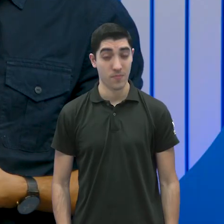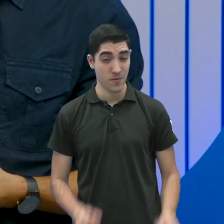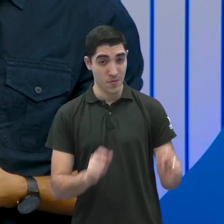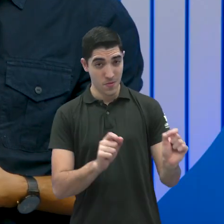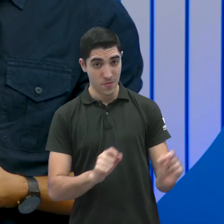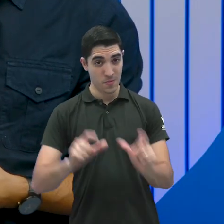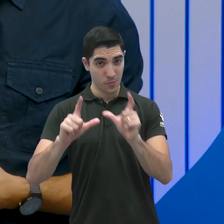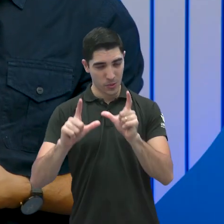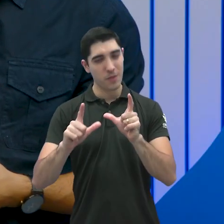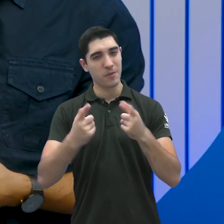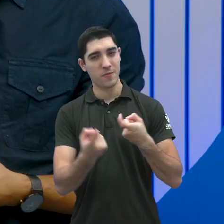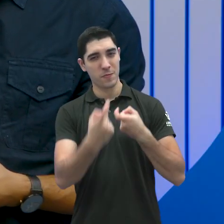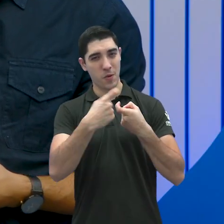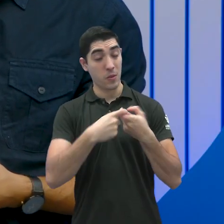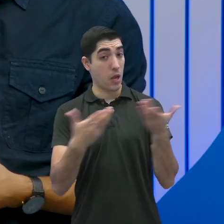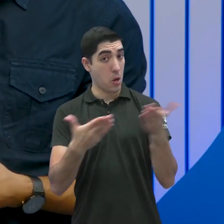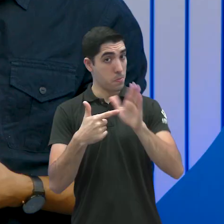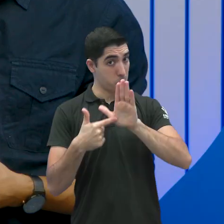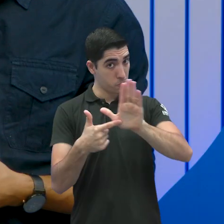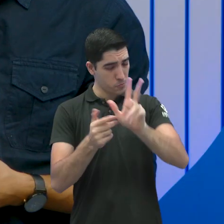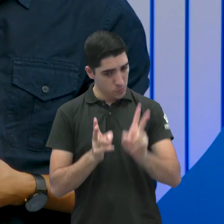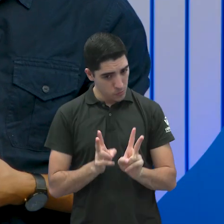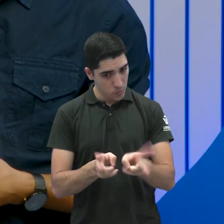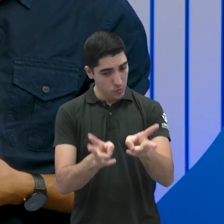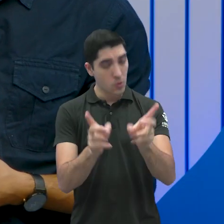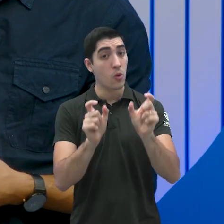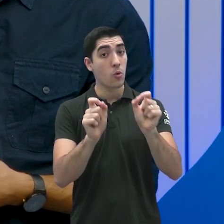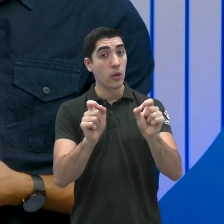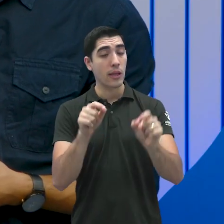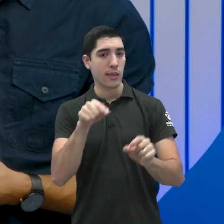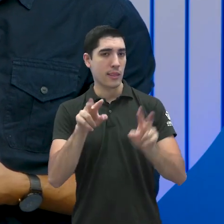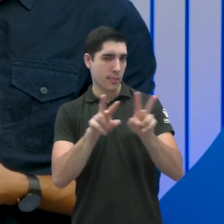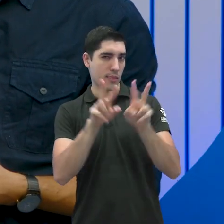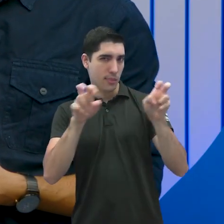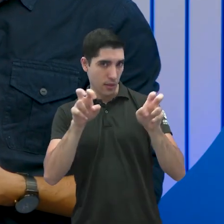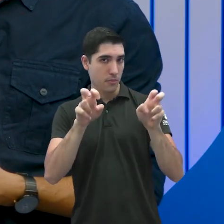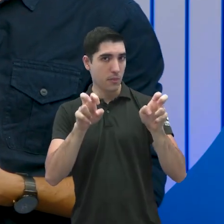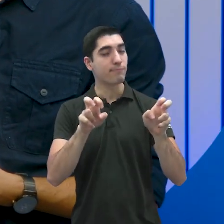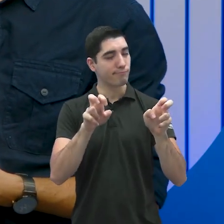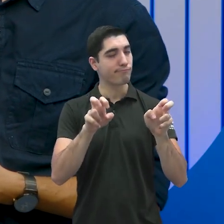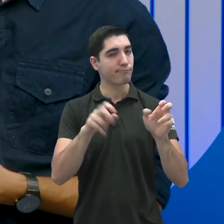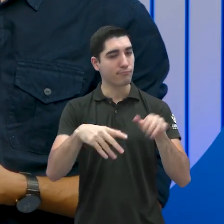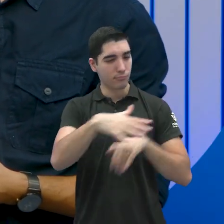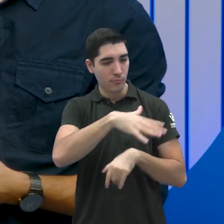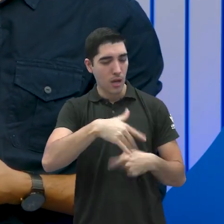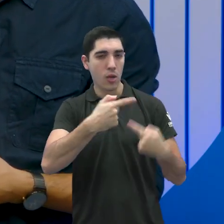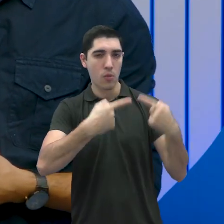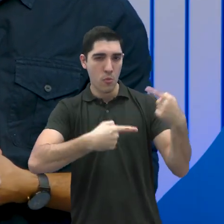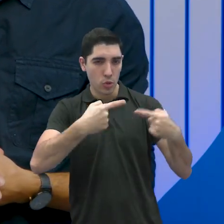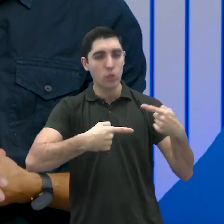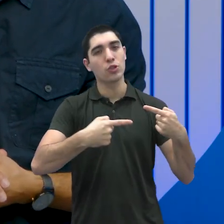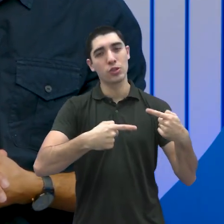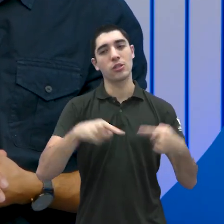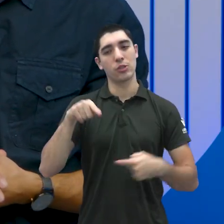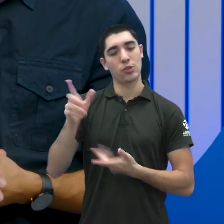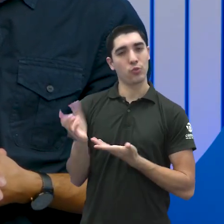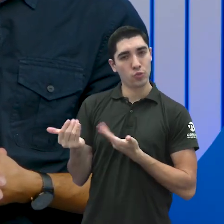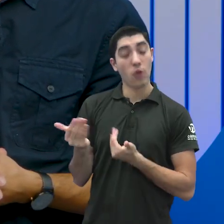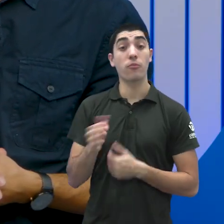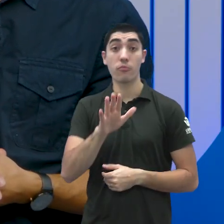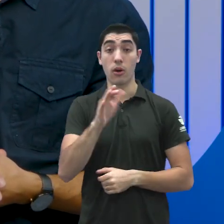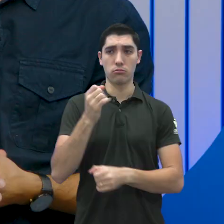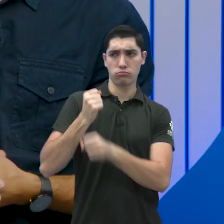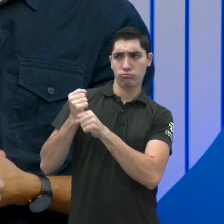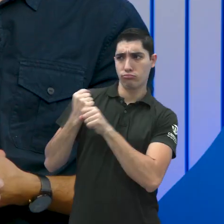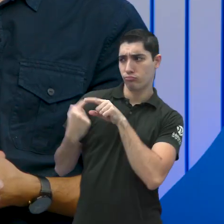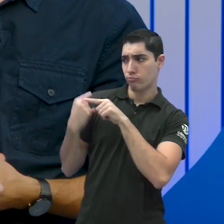Sobre política de volta, e a gente continua esse terceiro bloco com um tópico da entrevista, olha só. Nos últimos anos, as redes